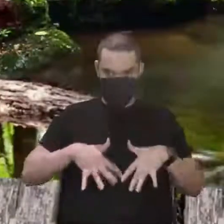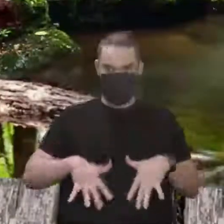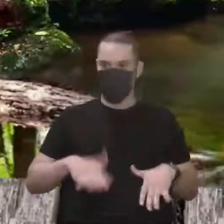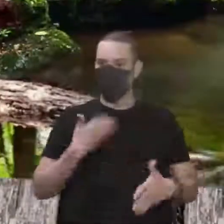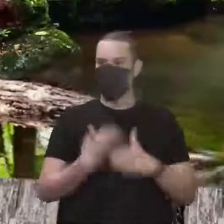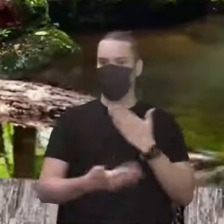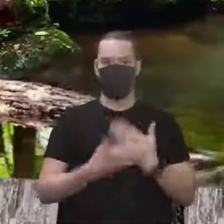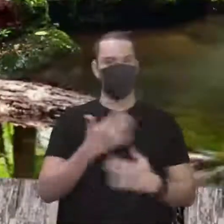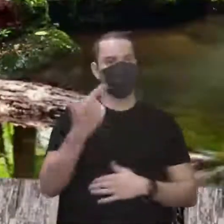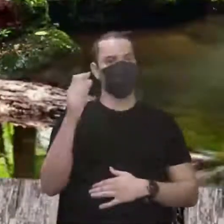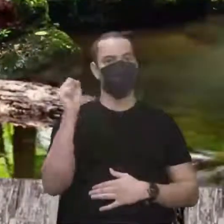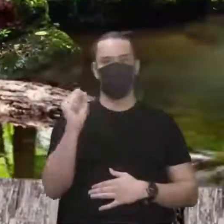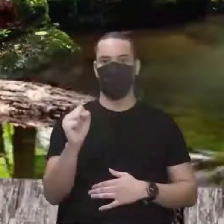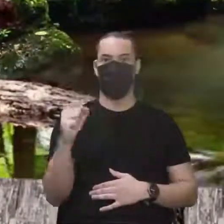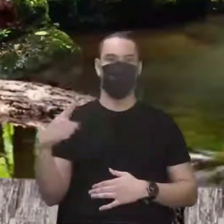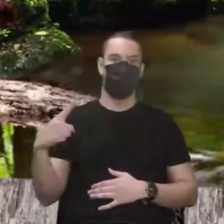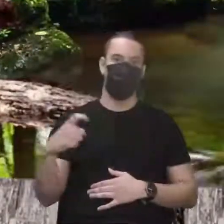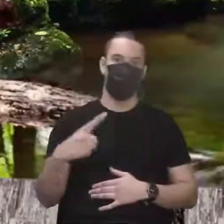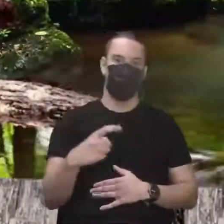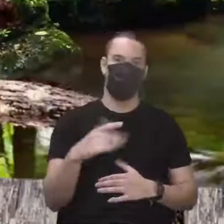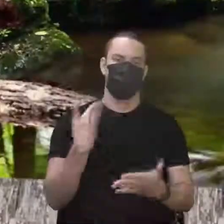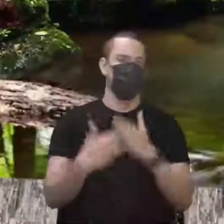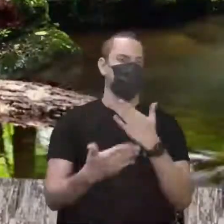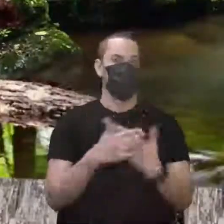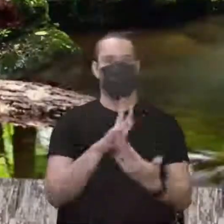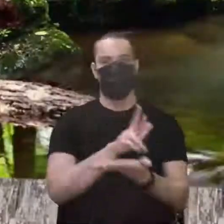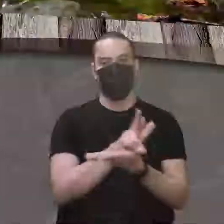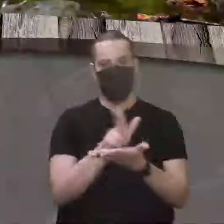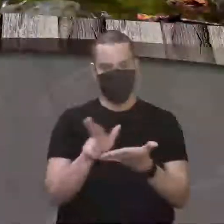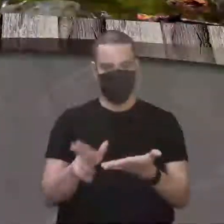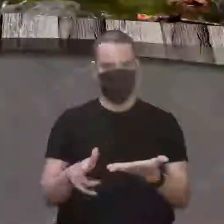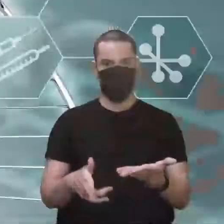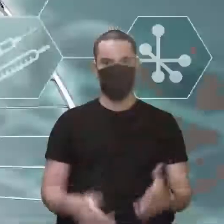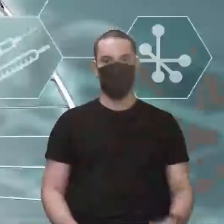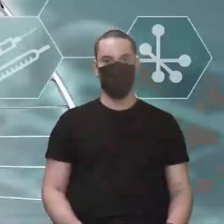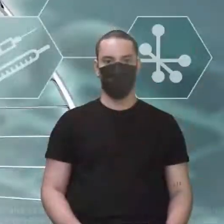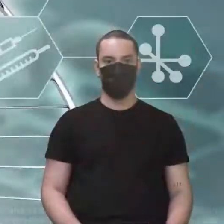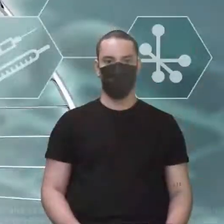né? Pode ser um verme parasitário, né? Enfim. Vamos para a tela?